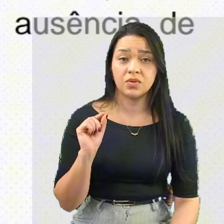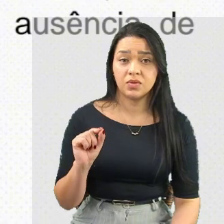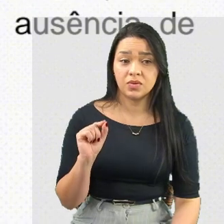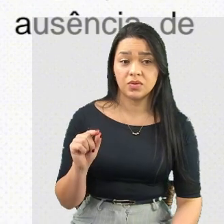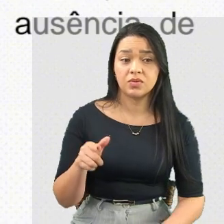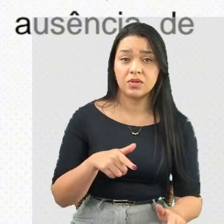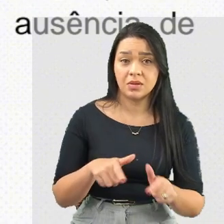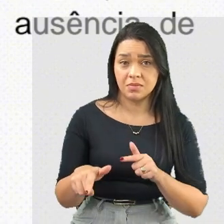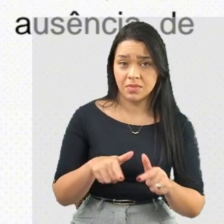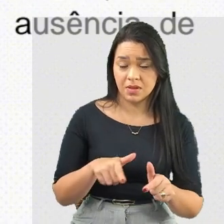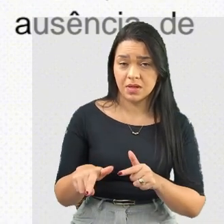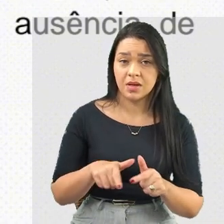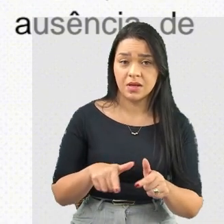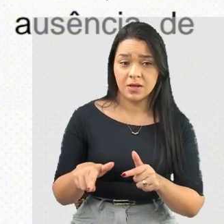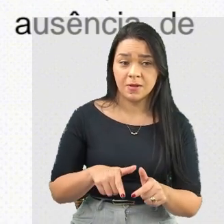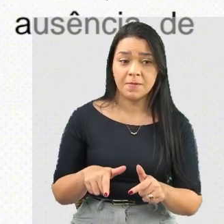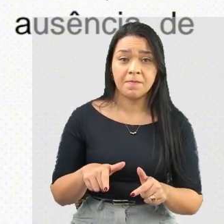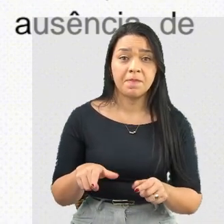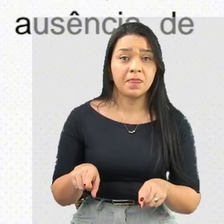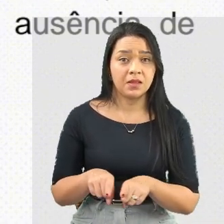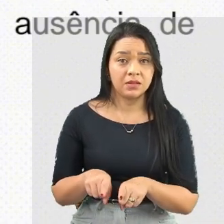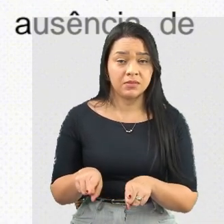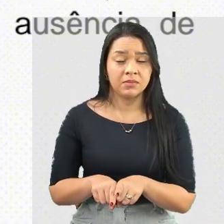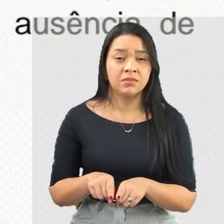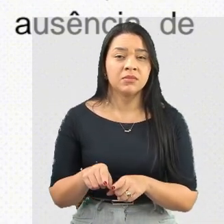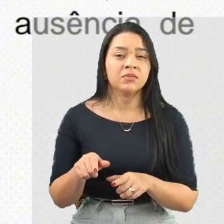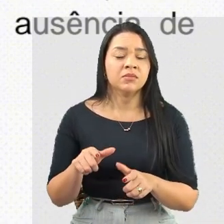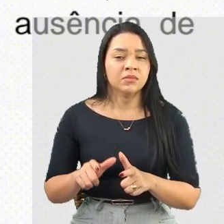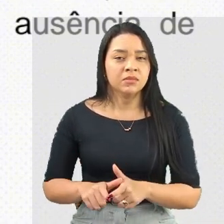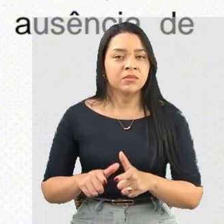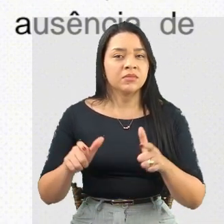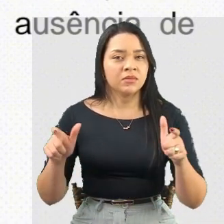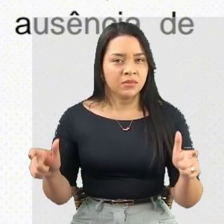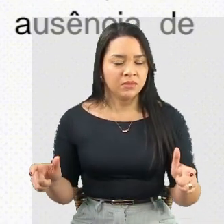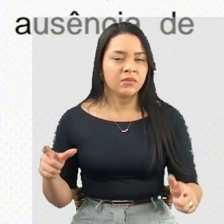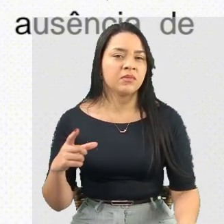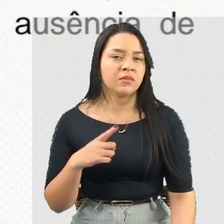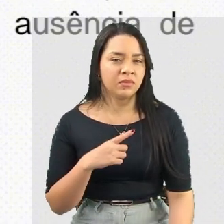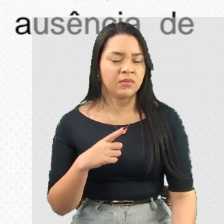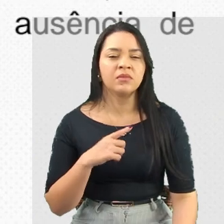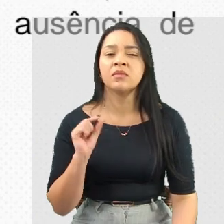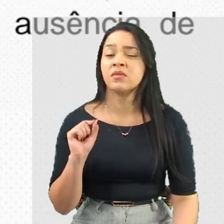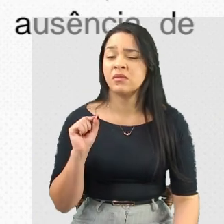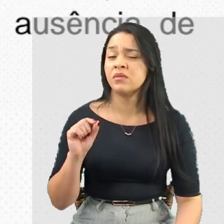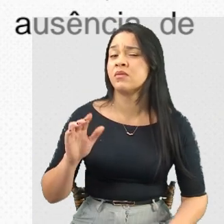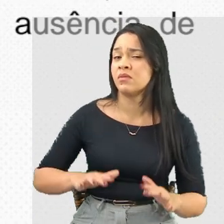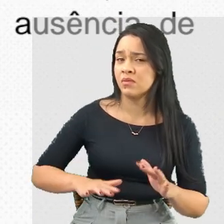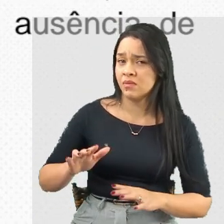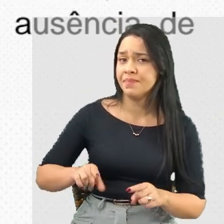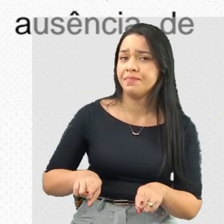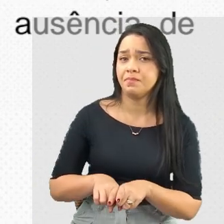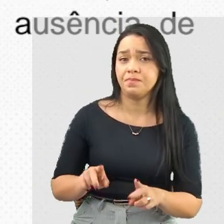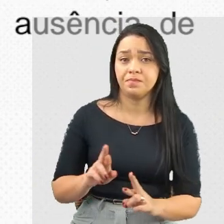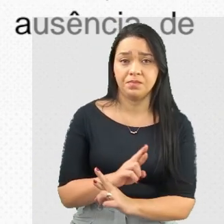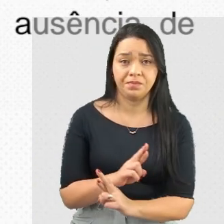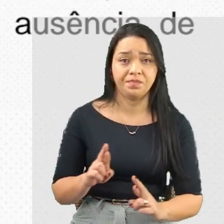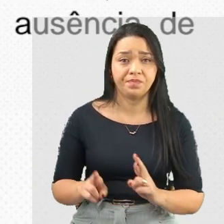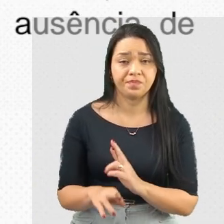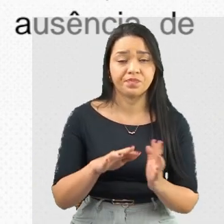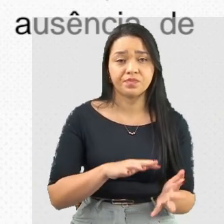mercado de trabalho, a terceirização de serviços e o crescimento do trabalho precário, muitas vezes relacionado à